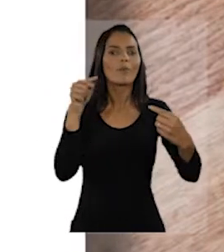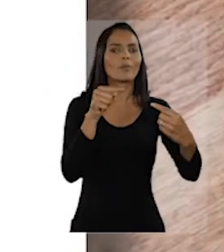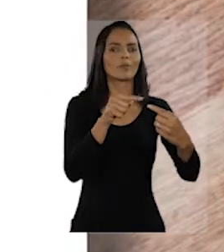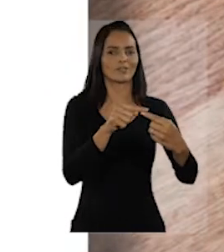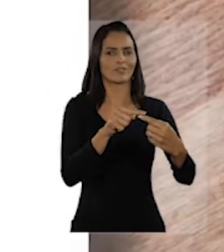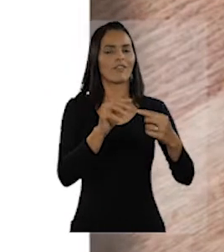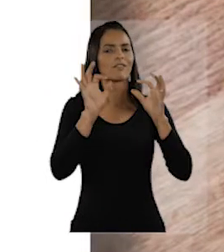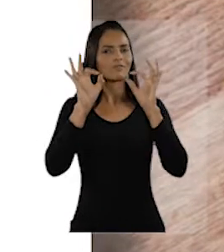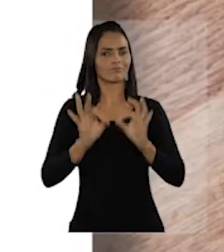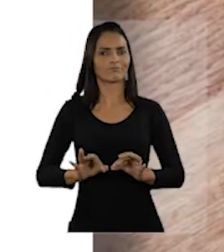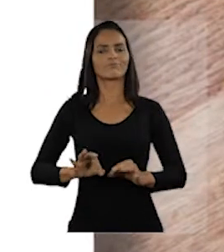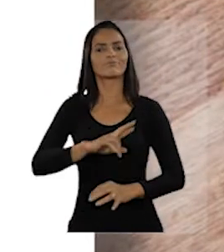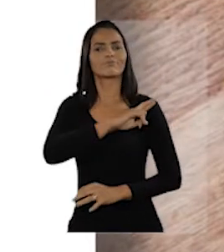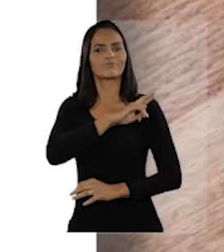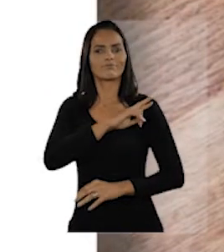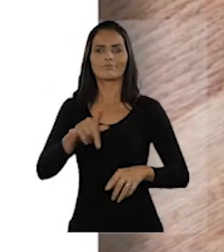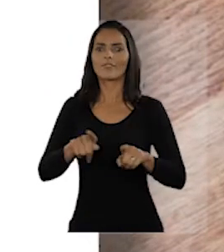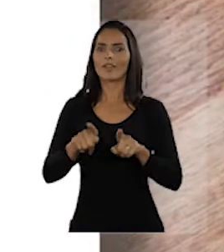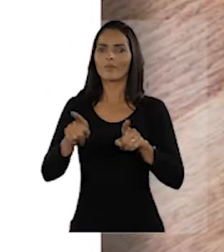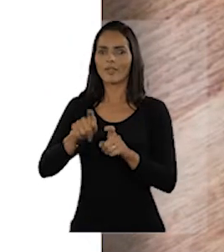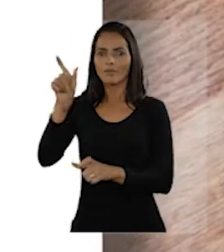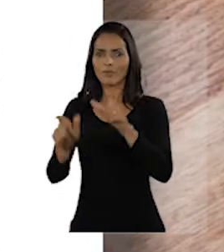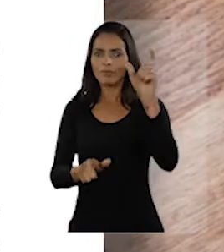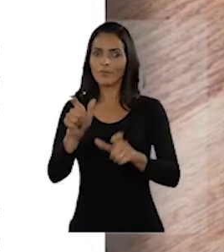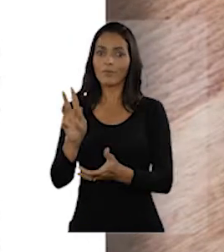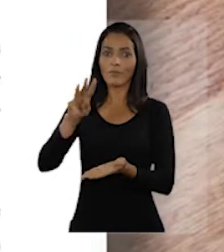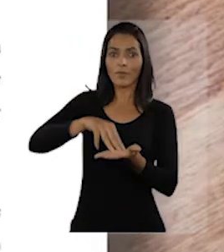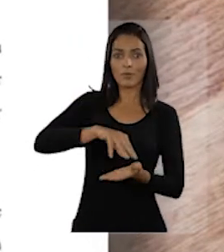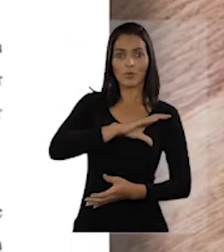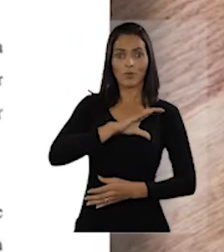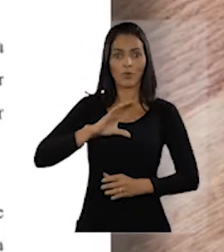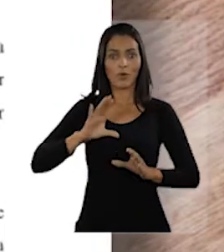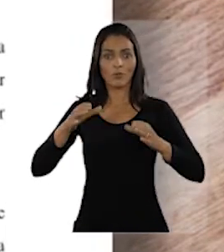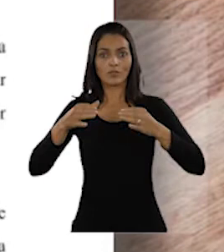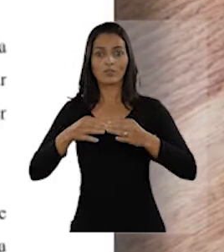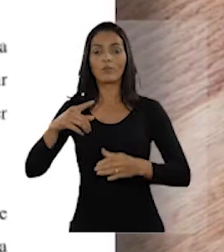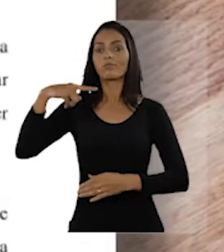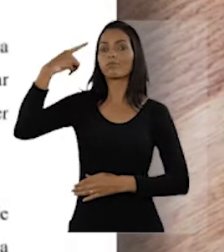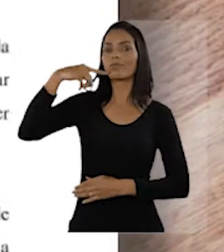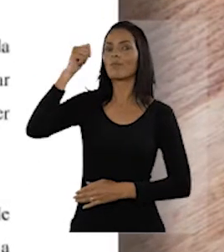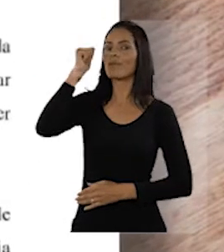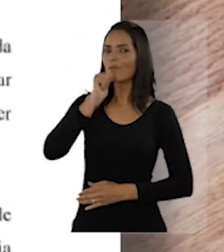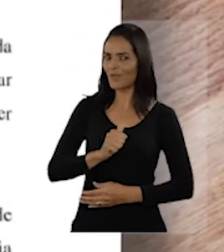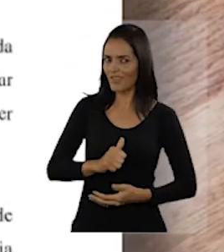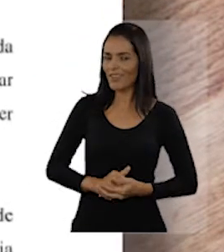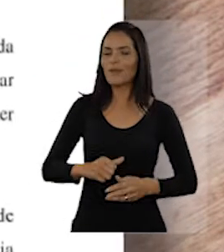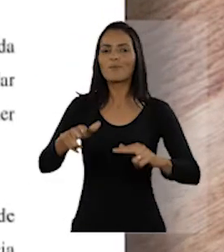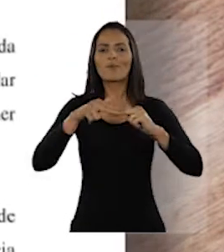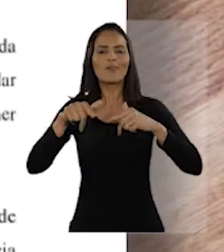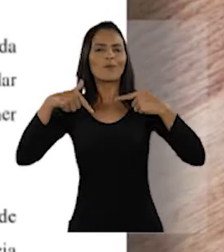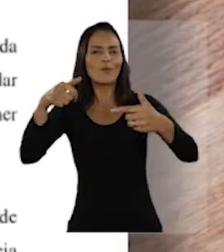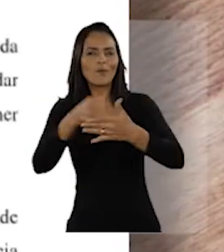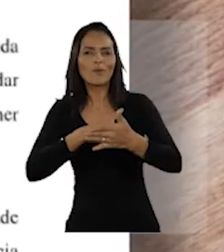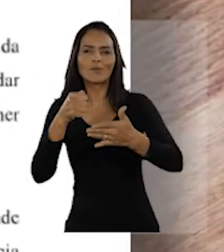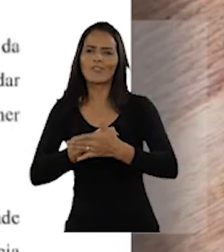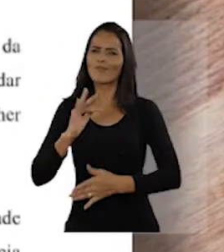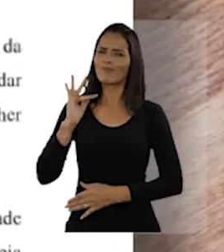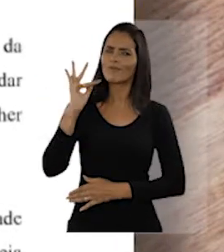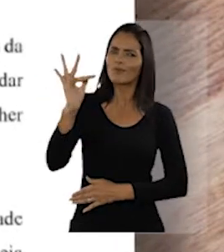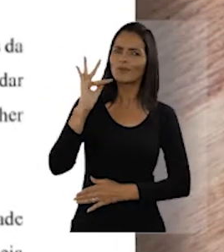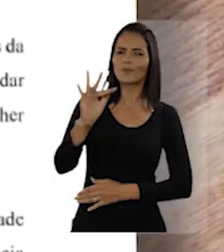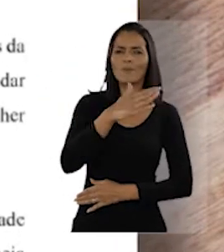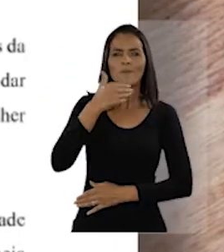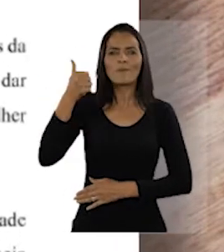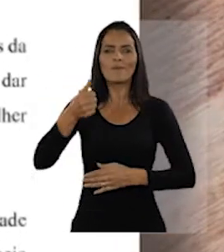execução desse objetivo é tarefa também dos membros das comissões da mulher advogada. Por isso, vem